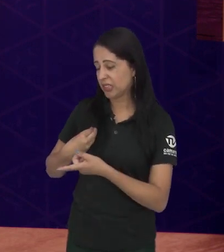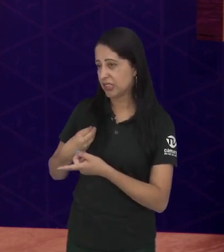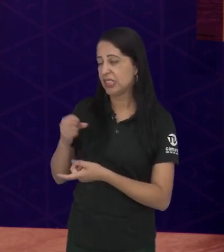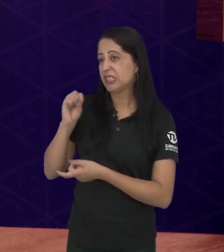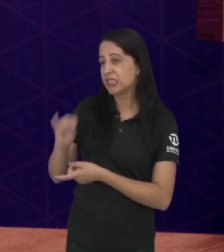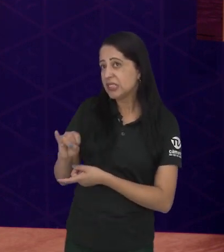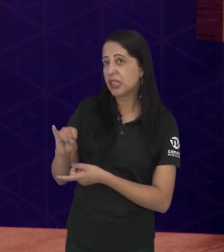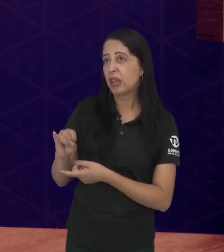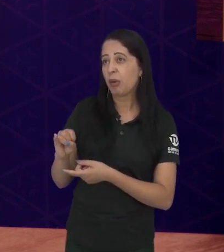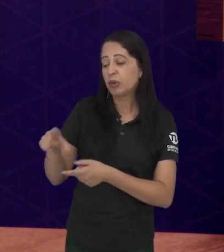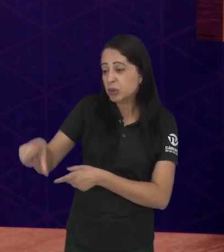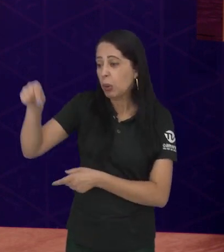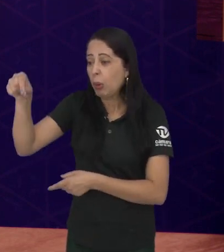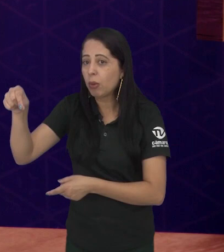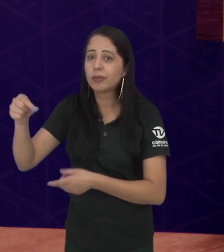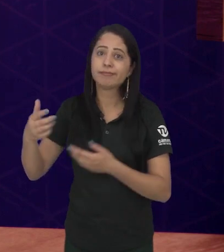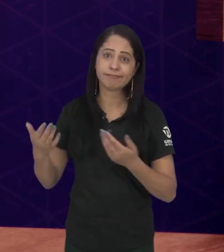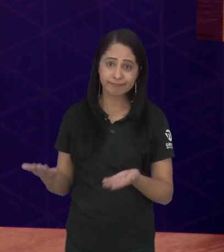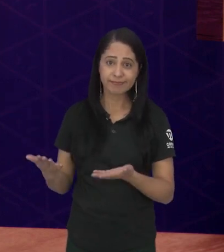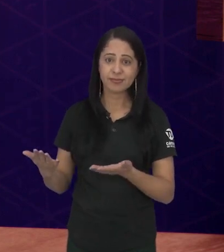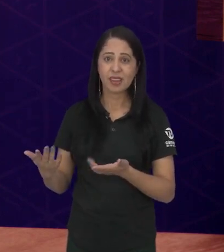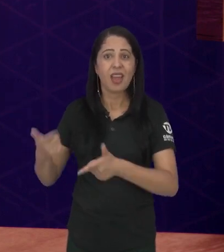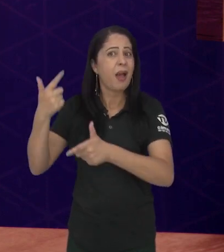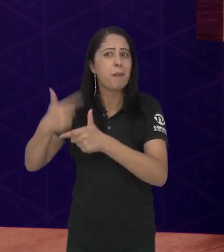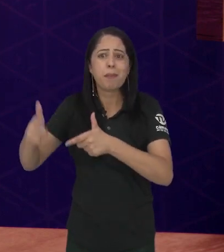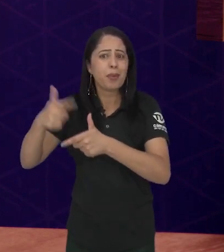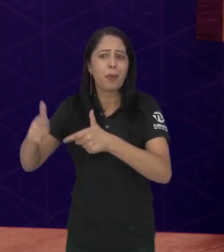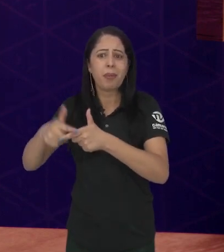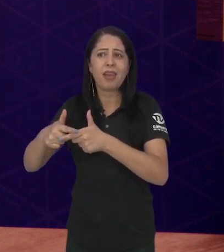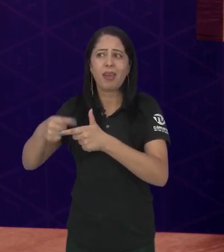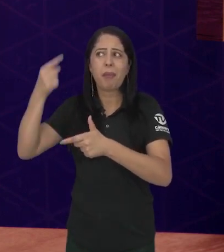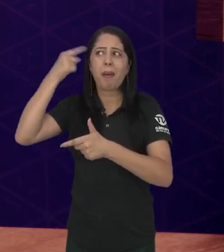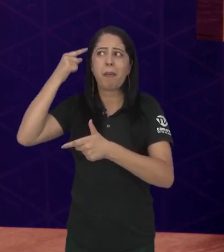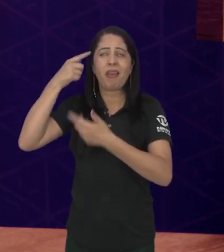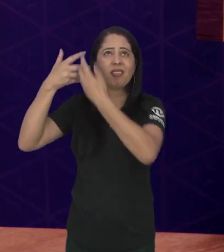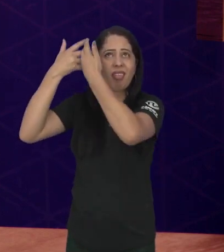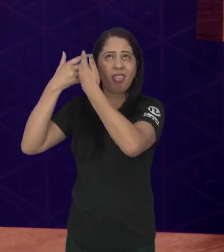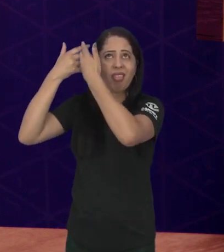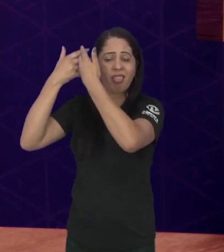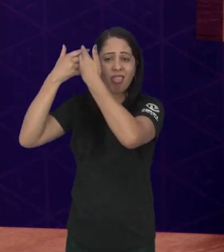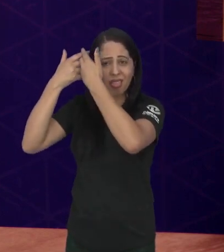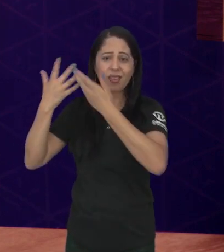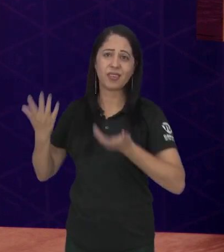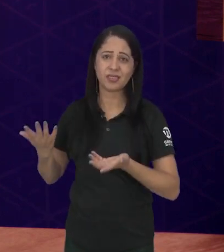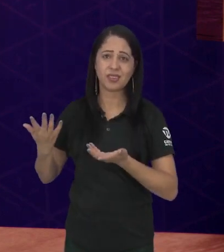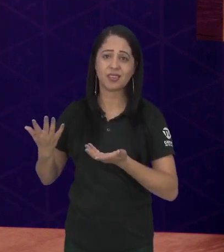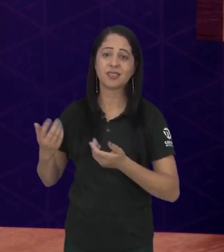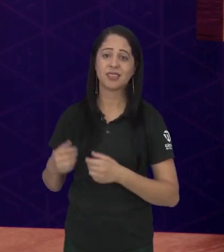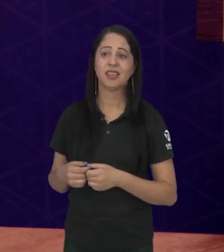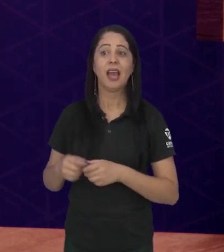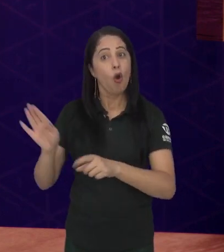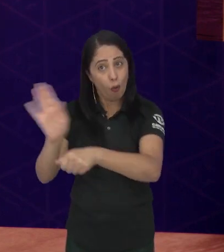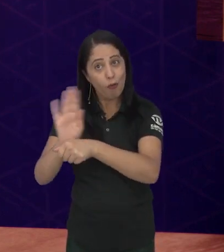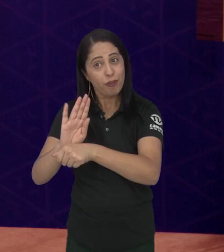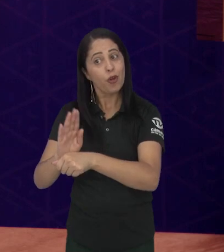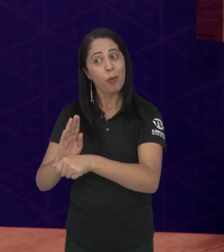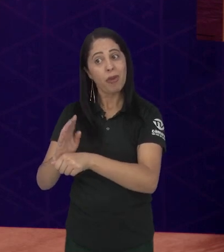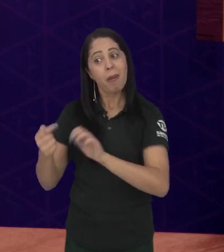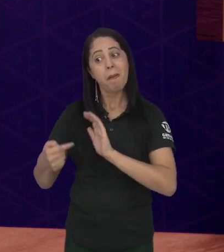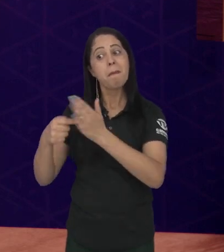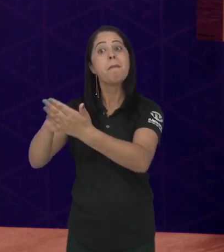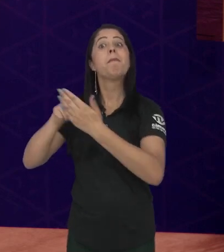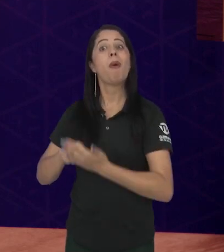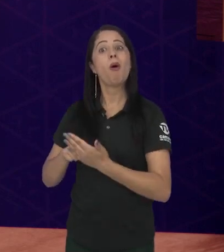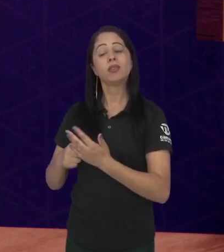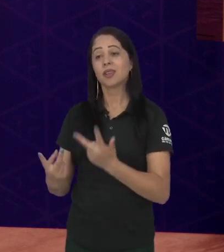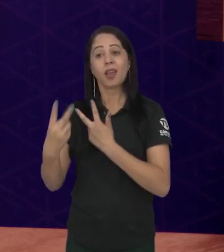vivesse aquilo, e se eu vivesse aquilo, e se eu vivesse... Isso dá problema, entendeu? No filme e na sua vida, entendeu?